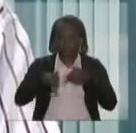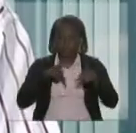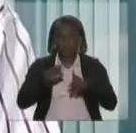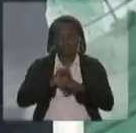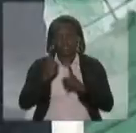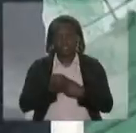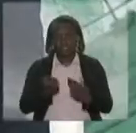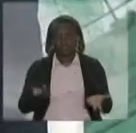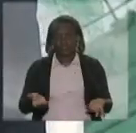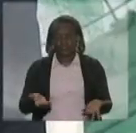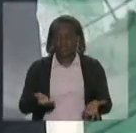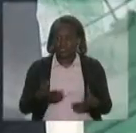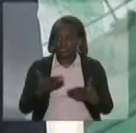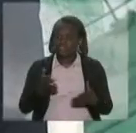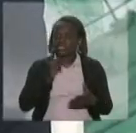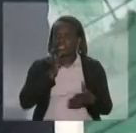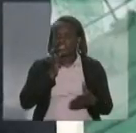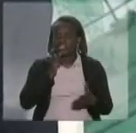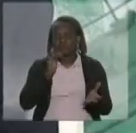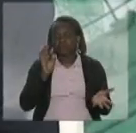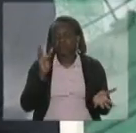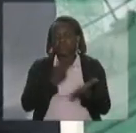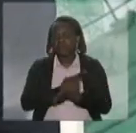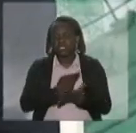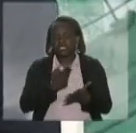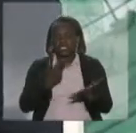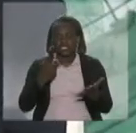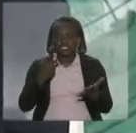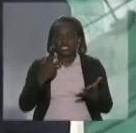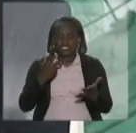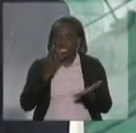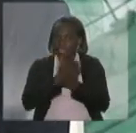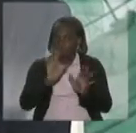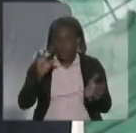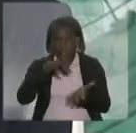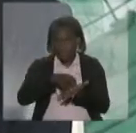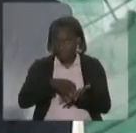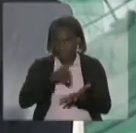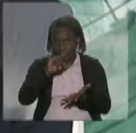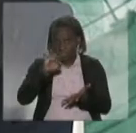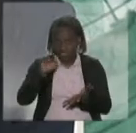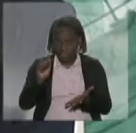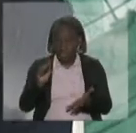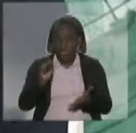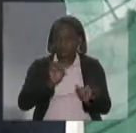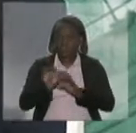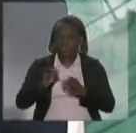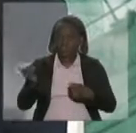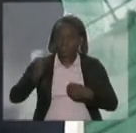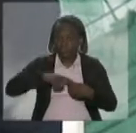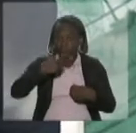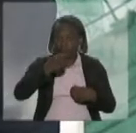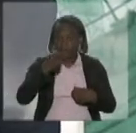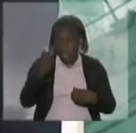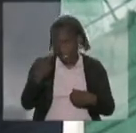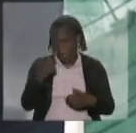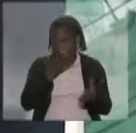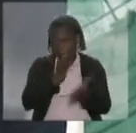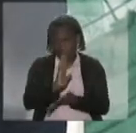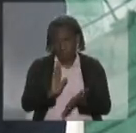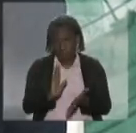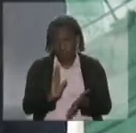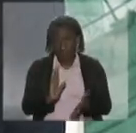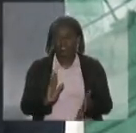e no caso de uma possível extinção deste órgão sim esse projeto volta em 2017 consegue ser aprovado